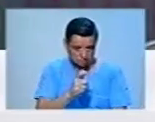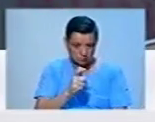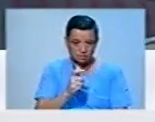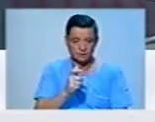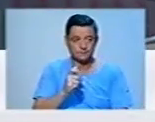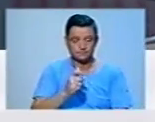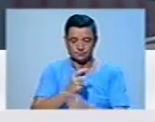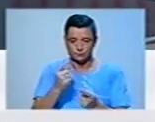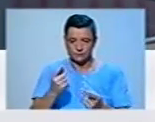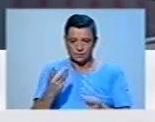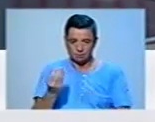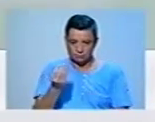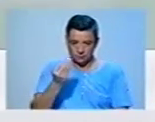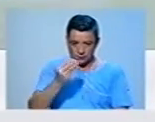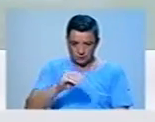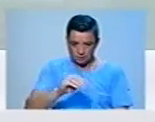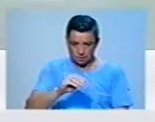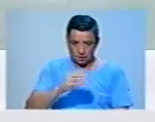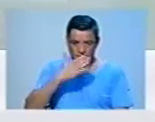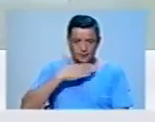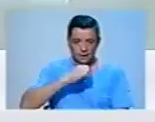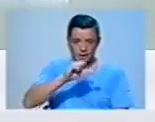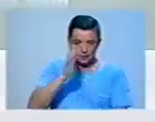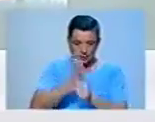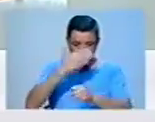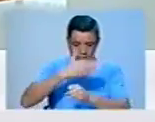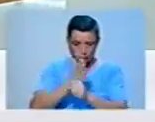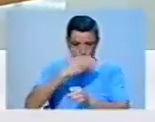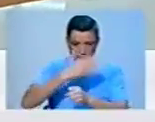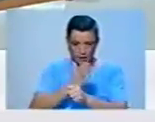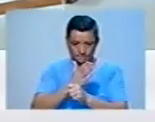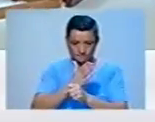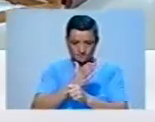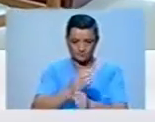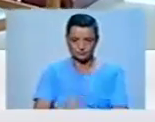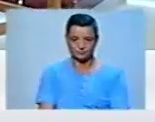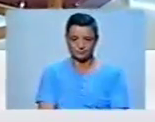vamos juntar ao azeite a cebola picada.